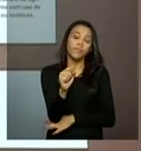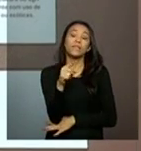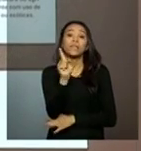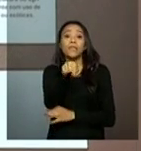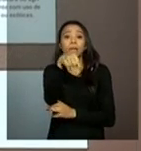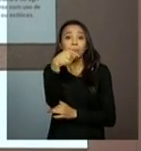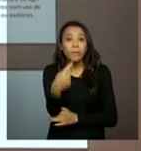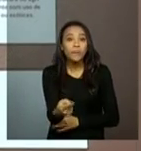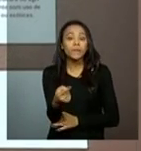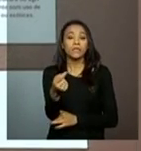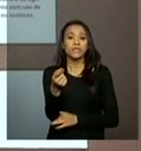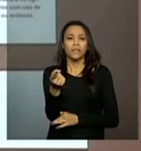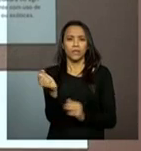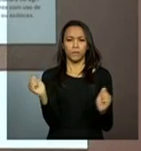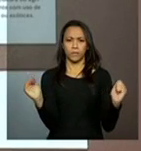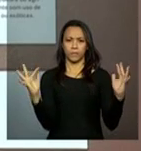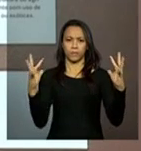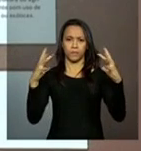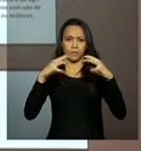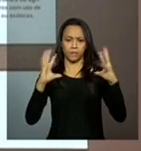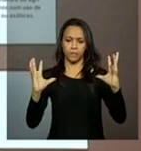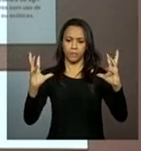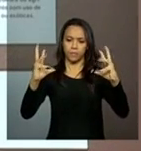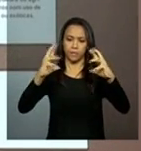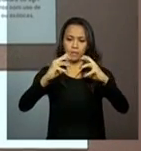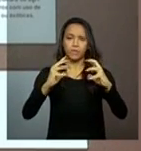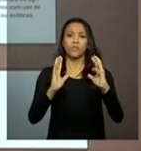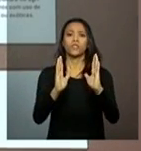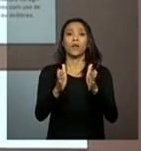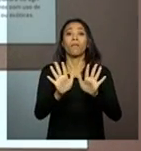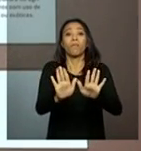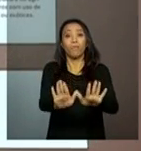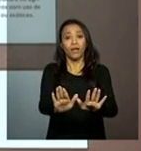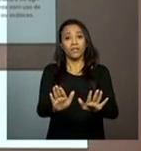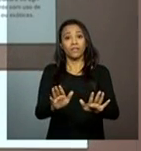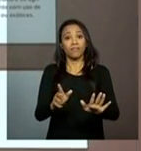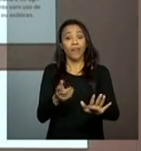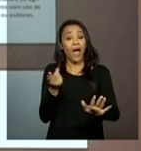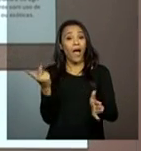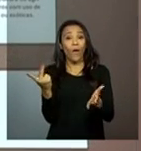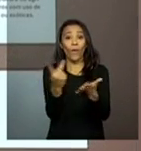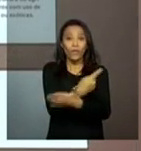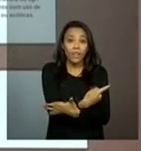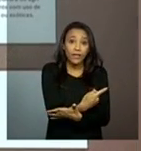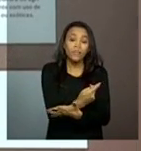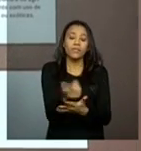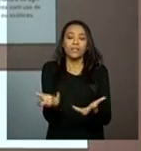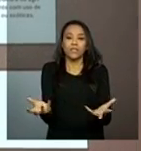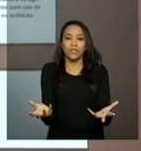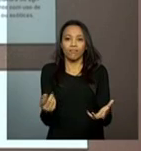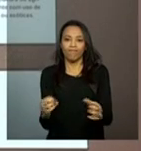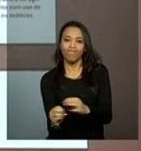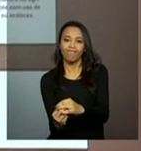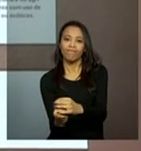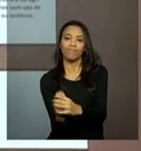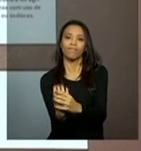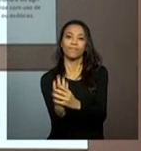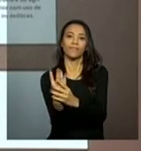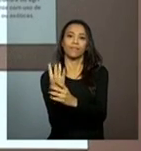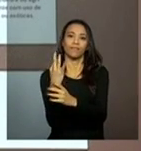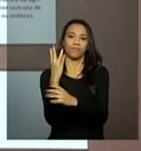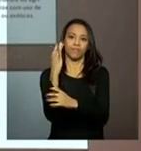supressão total da vegetação florestal, encontram-se em processo avançado de regeneração aqui, a